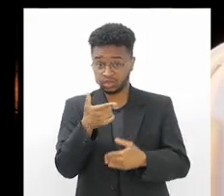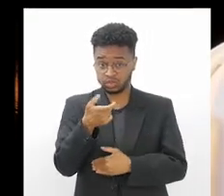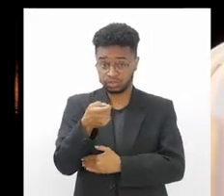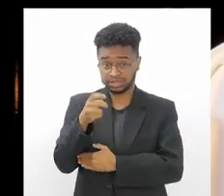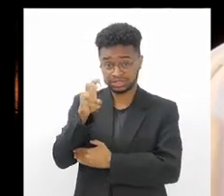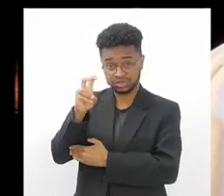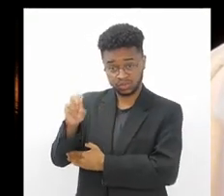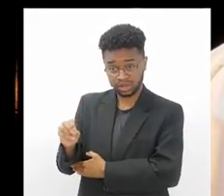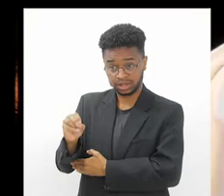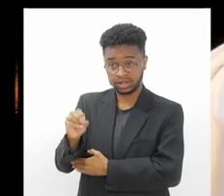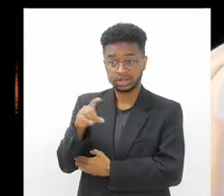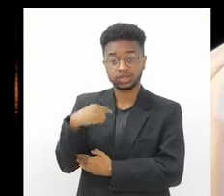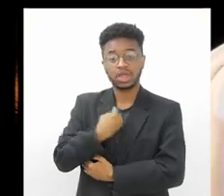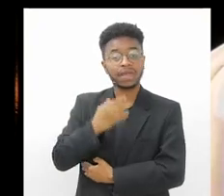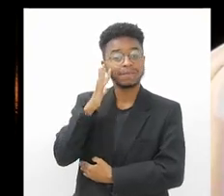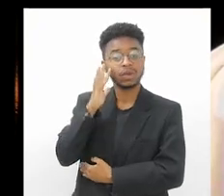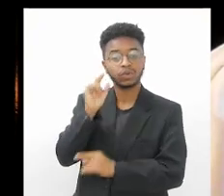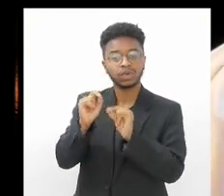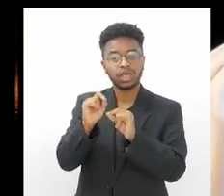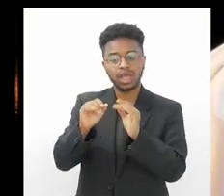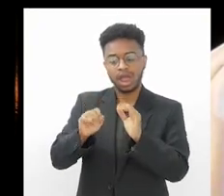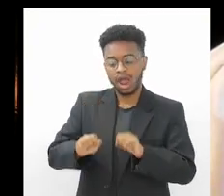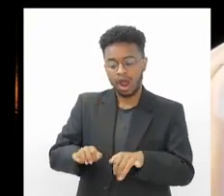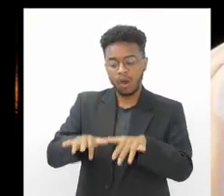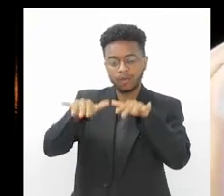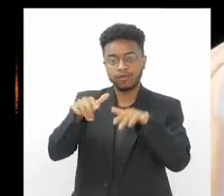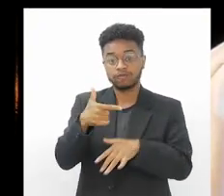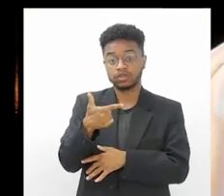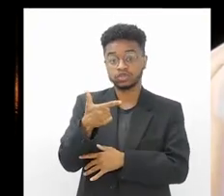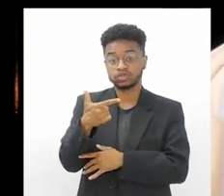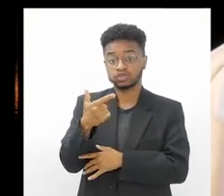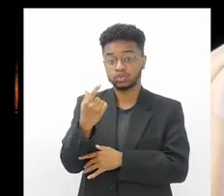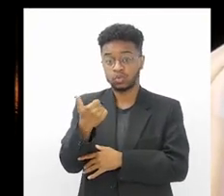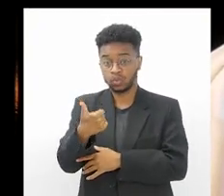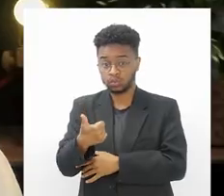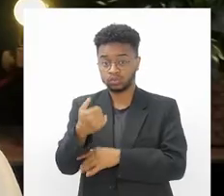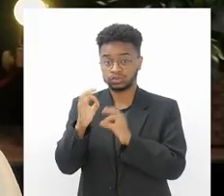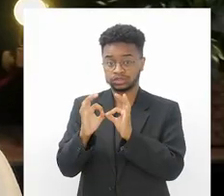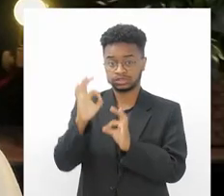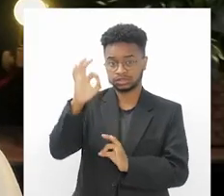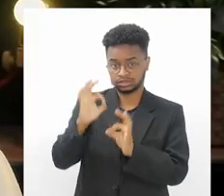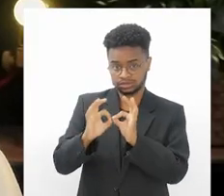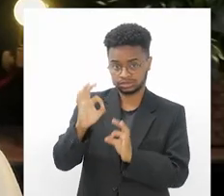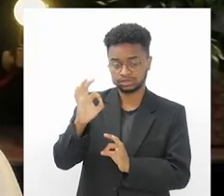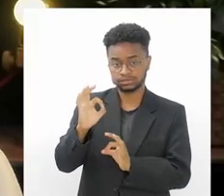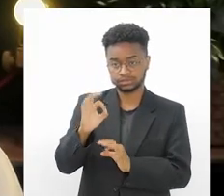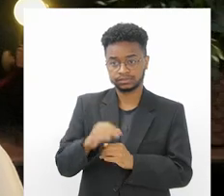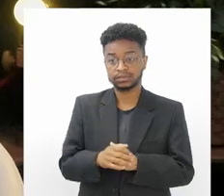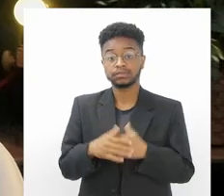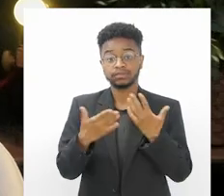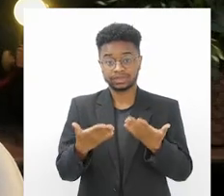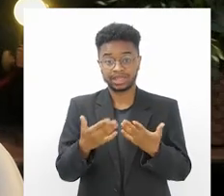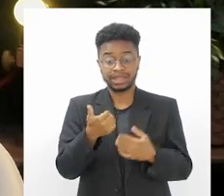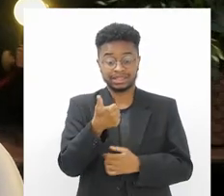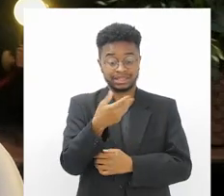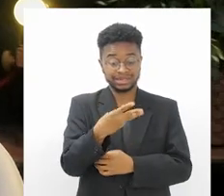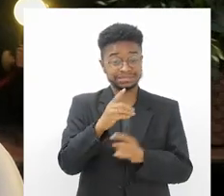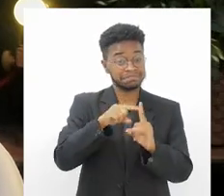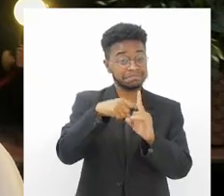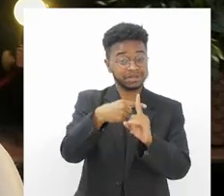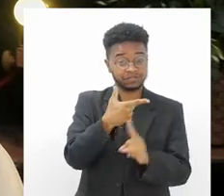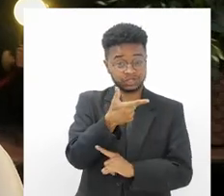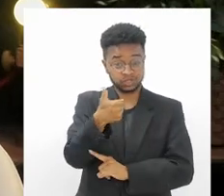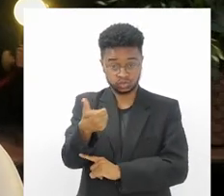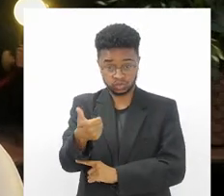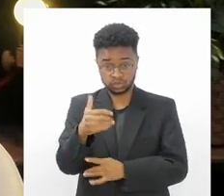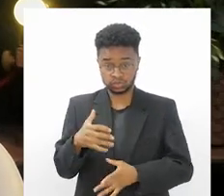a projeção é que seja de 21 centímetros. Quer dizer, então, 13 centímetros mais 21 centímetros.